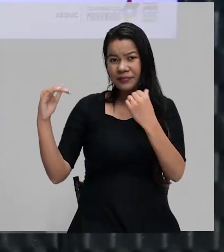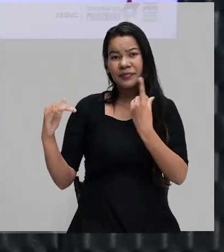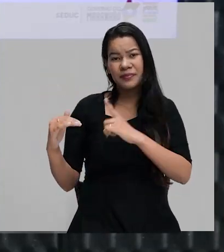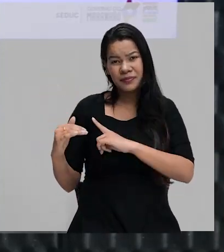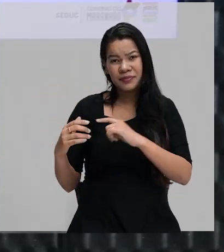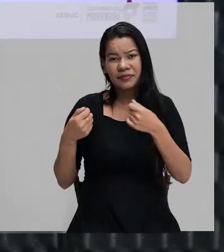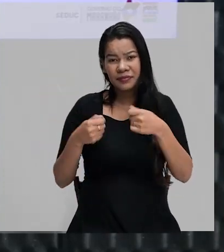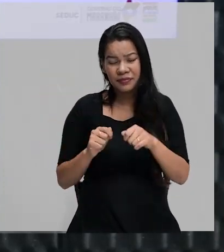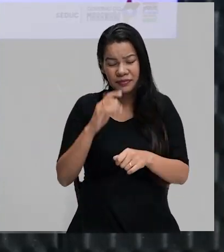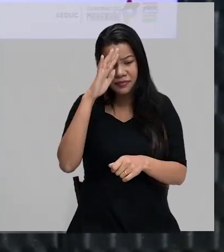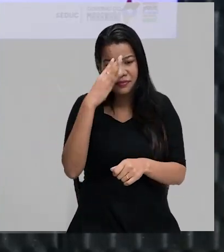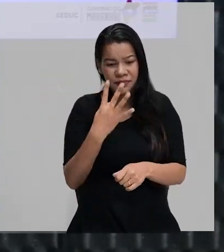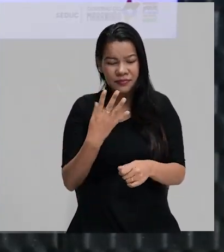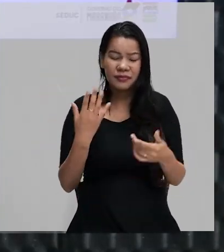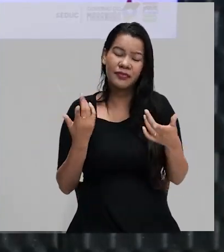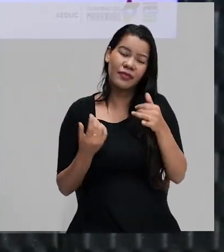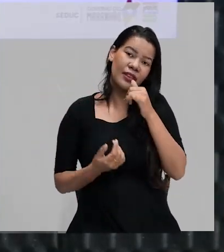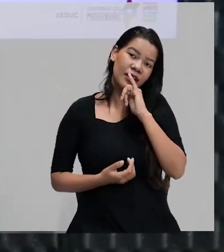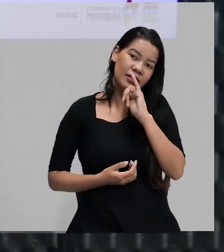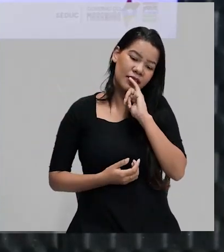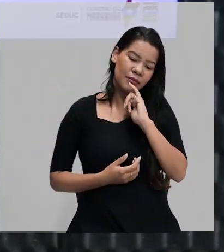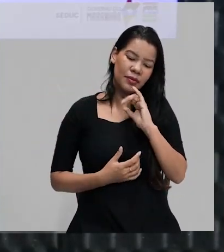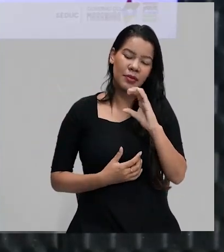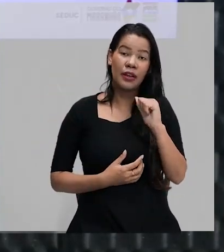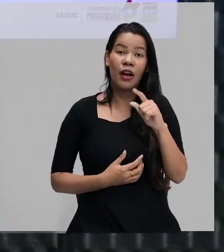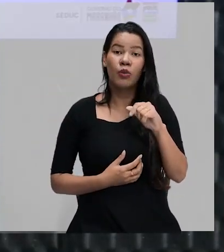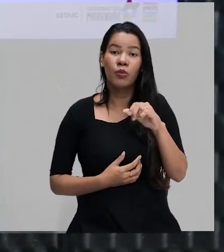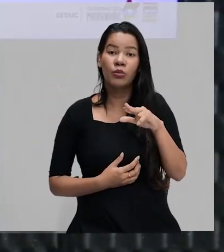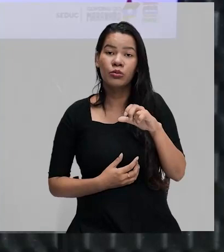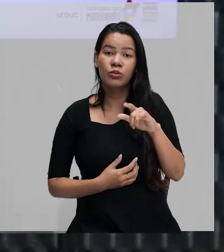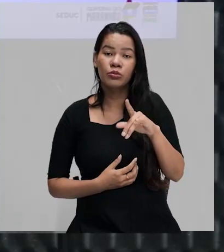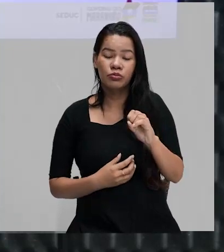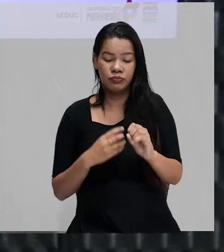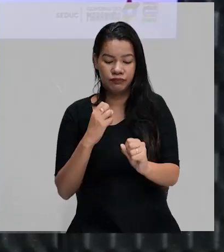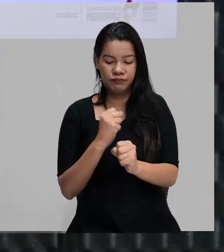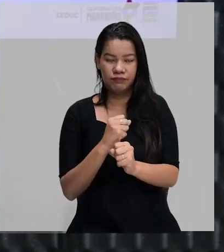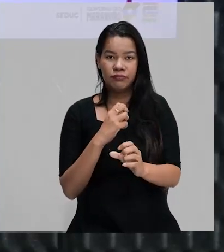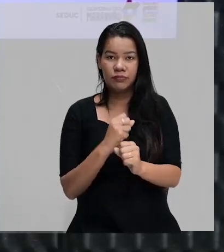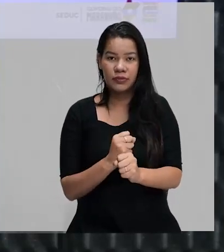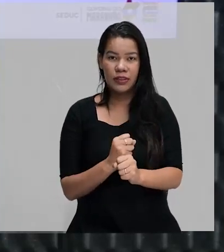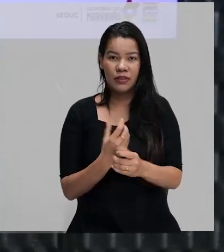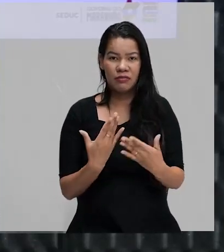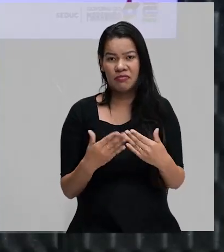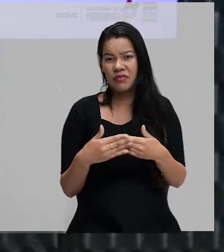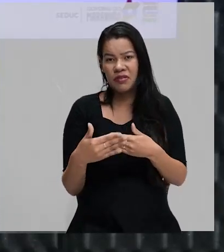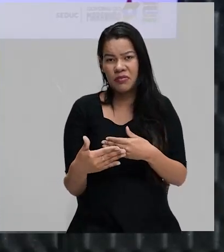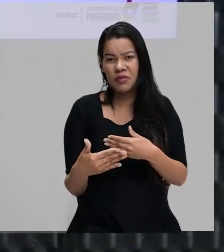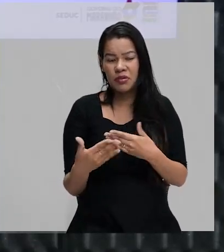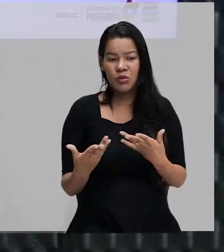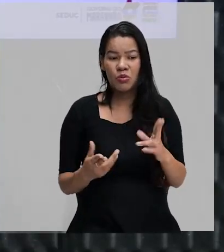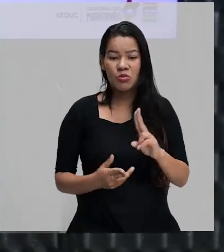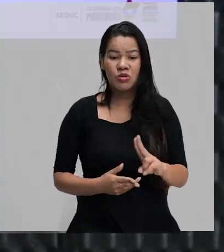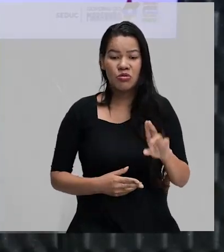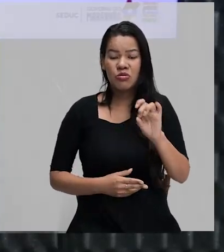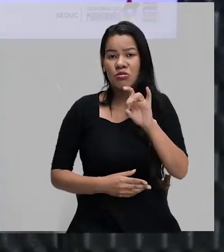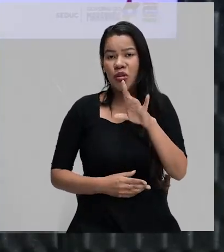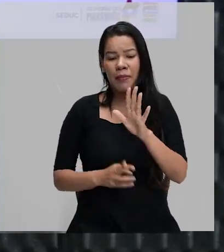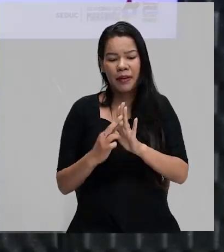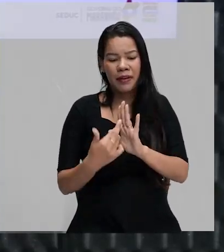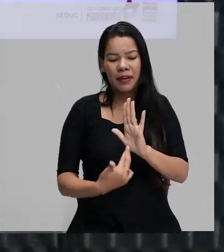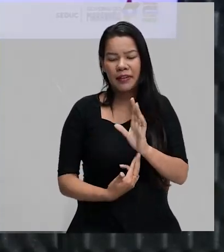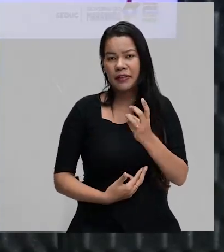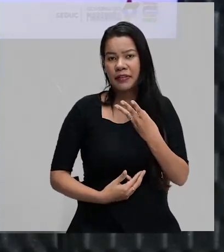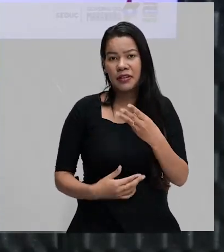vamos resolver, por exemplo, o cálculo estequiométrico através de uma regra de 3 simples. Por quê? Porque